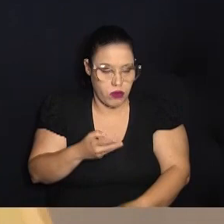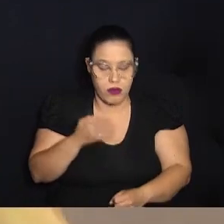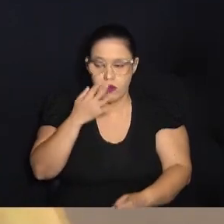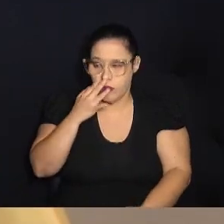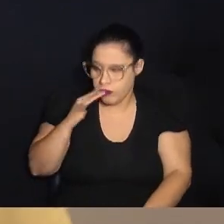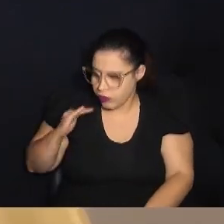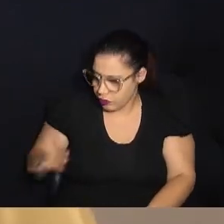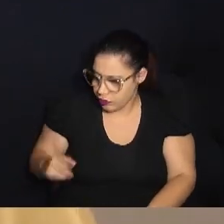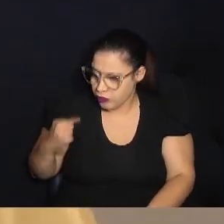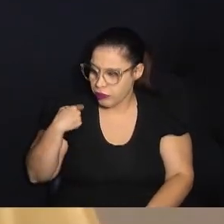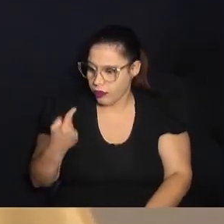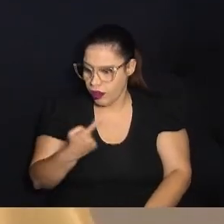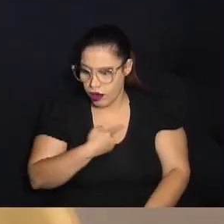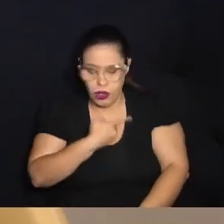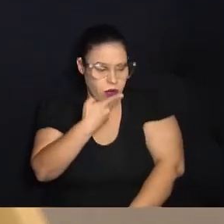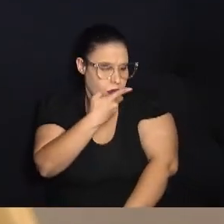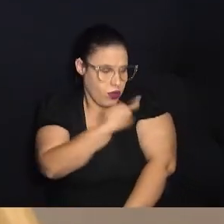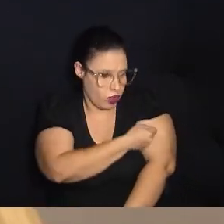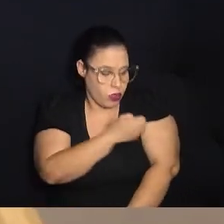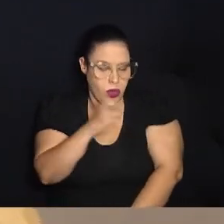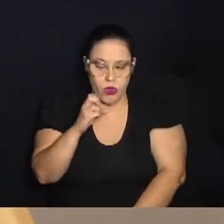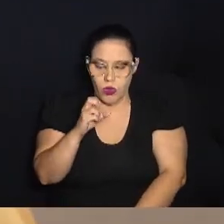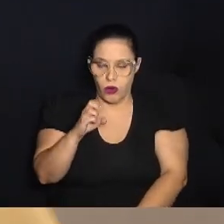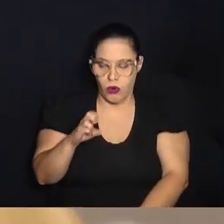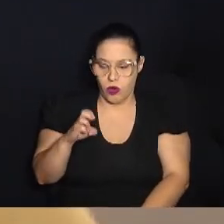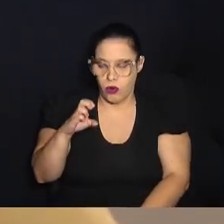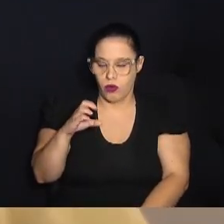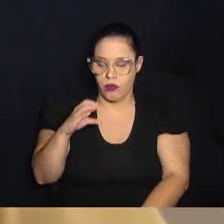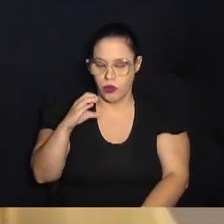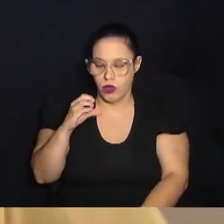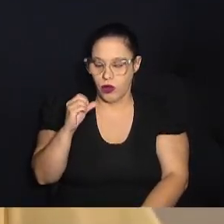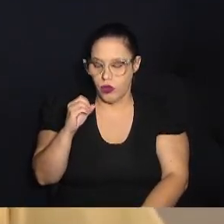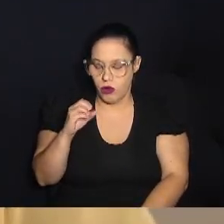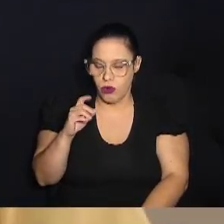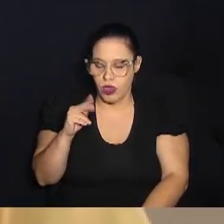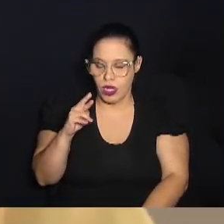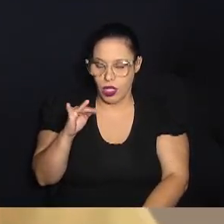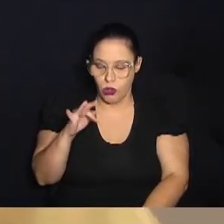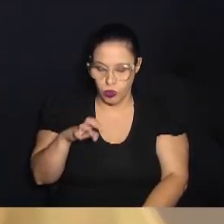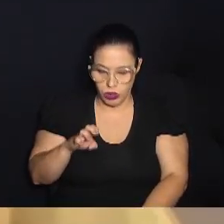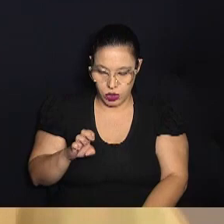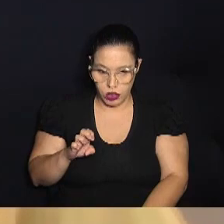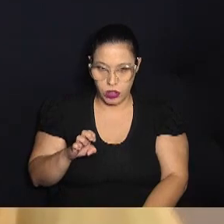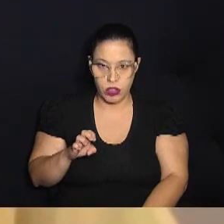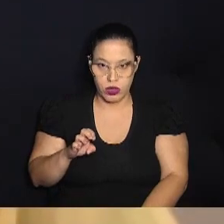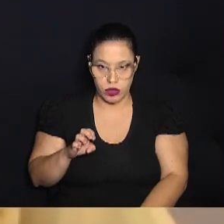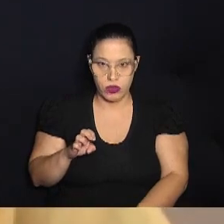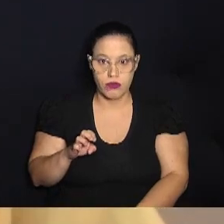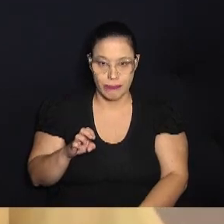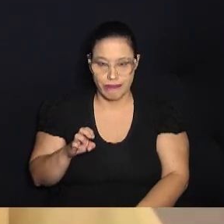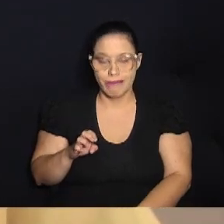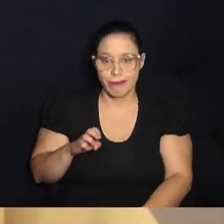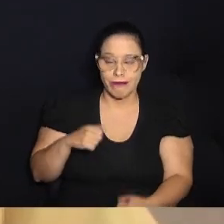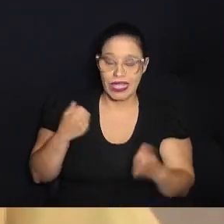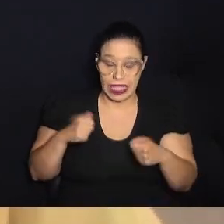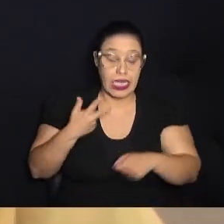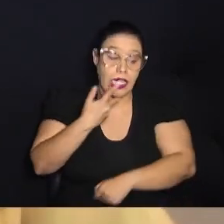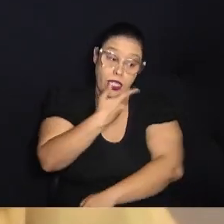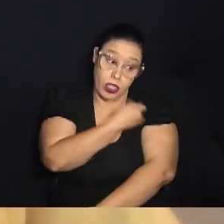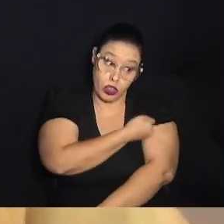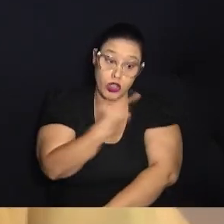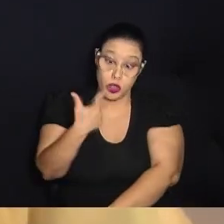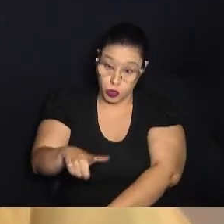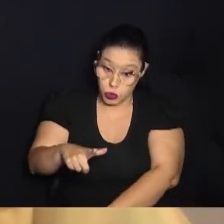crianças, pensar que nós podemos nos revacinar para coqueluche, que é a tríplice bacteriana, difteria, tétano e coqueluche,